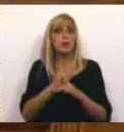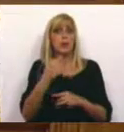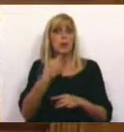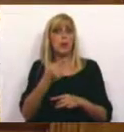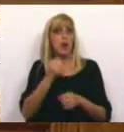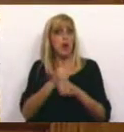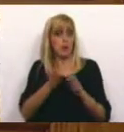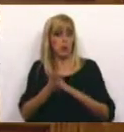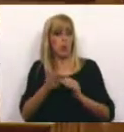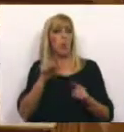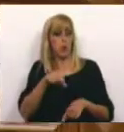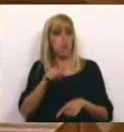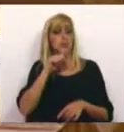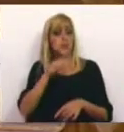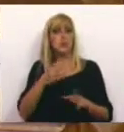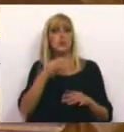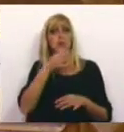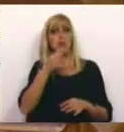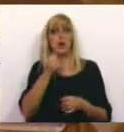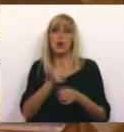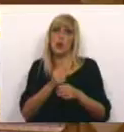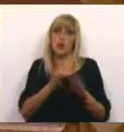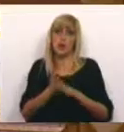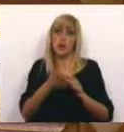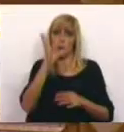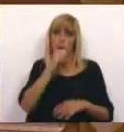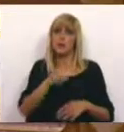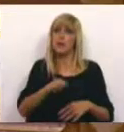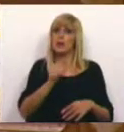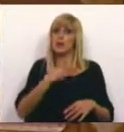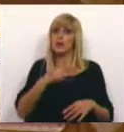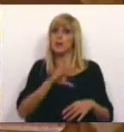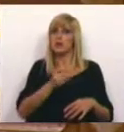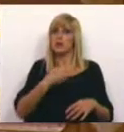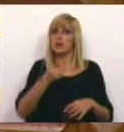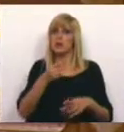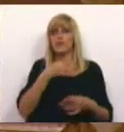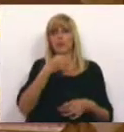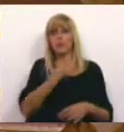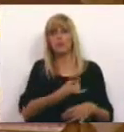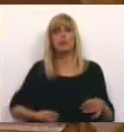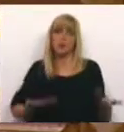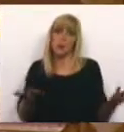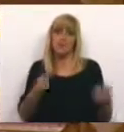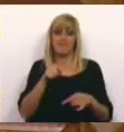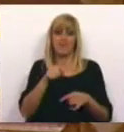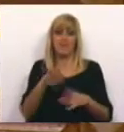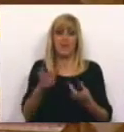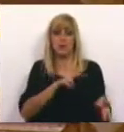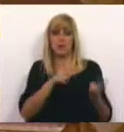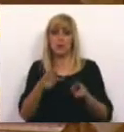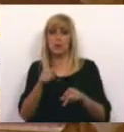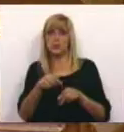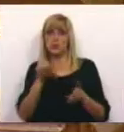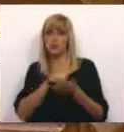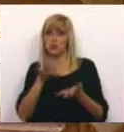ao emprego. Hoje podemos falar de emprego, porque durante o governo PSD-CDS do que falávamos era de desemprego. E esta deslocação do